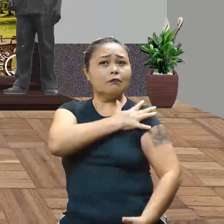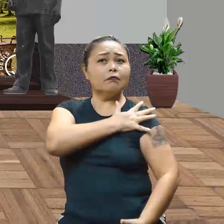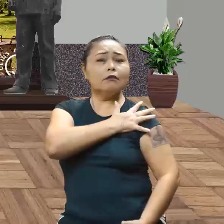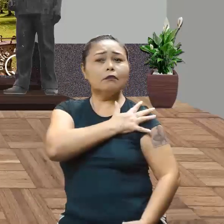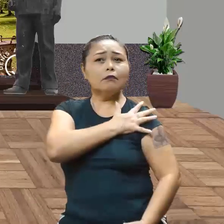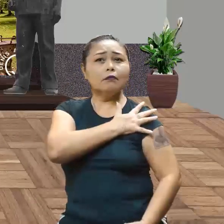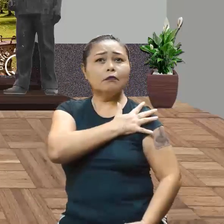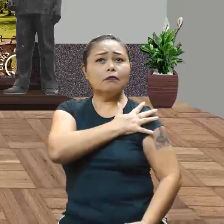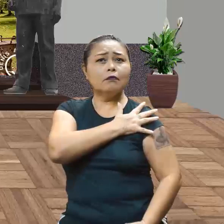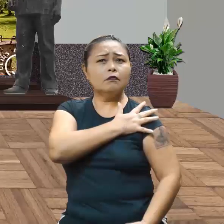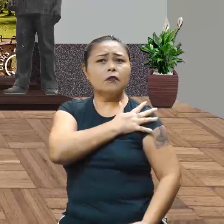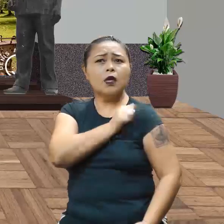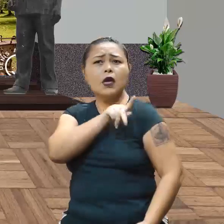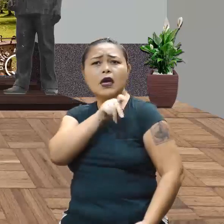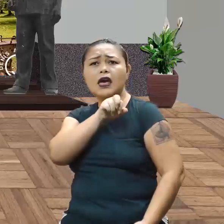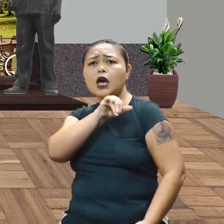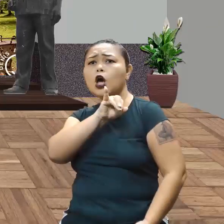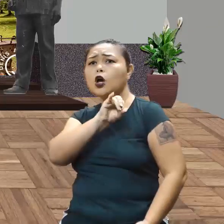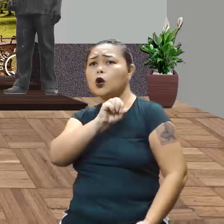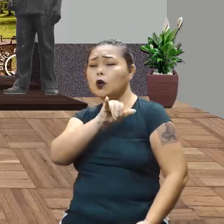militar, herói,